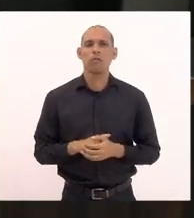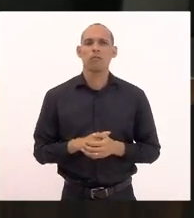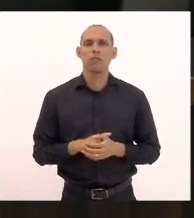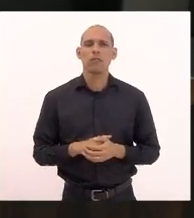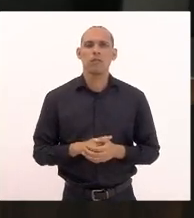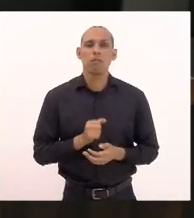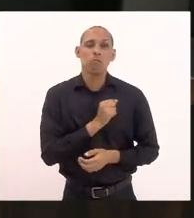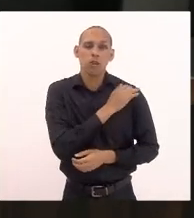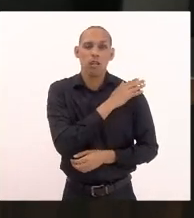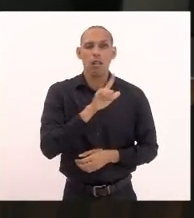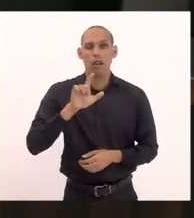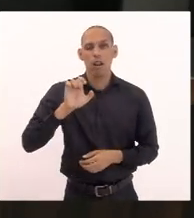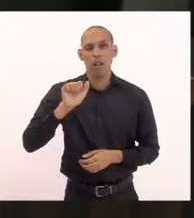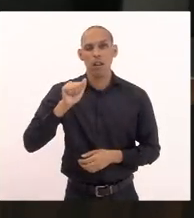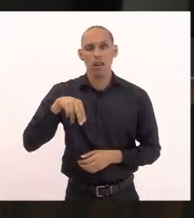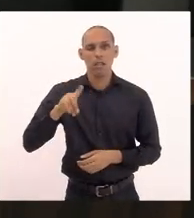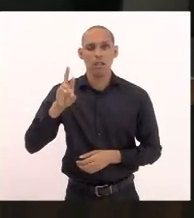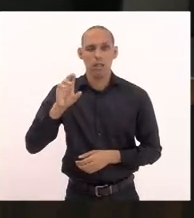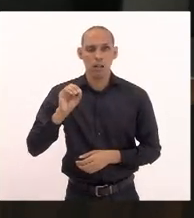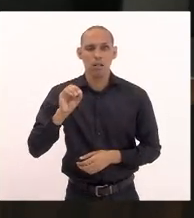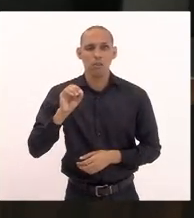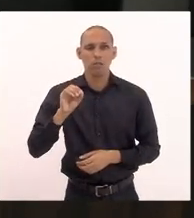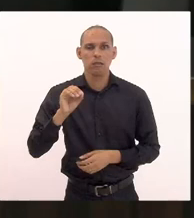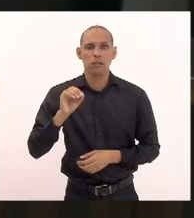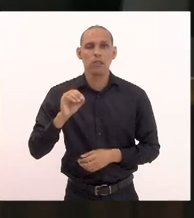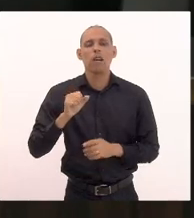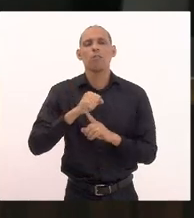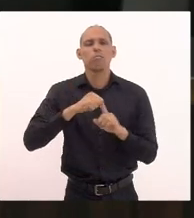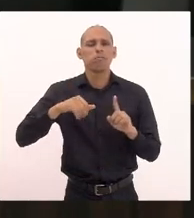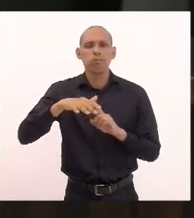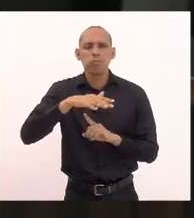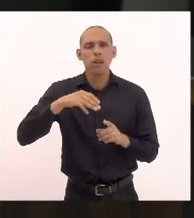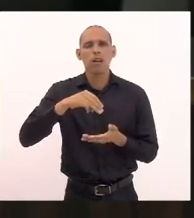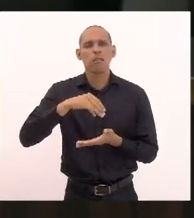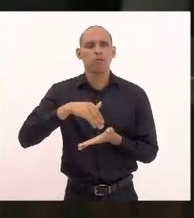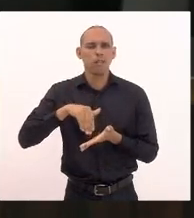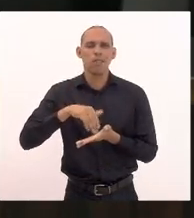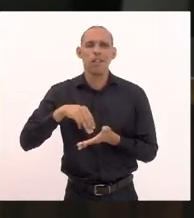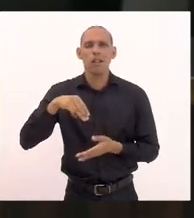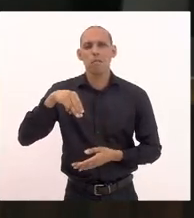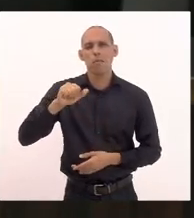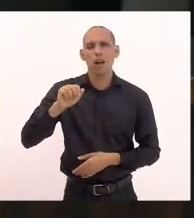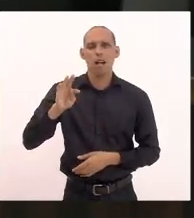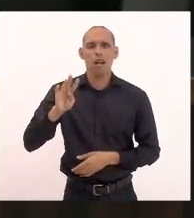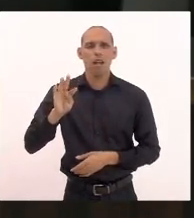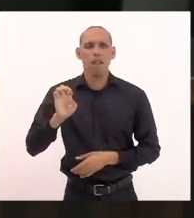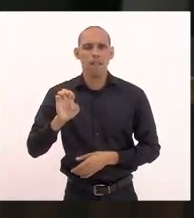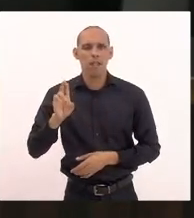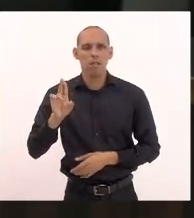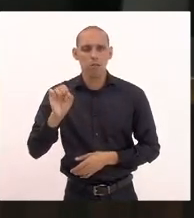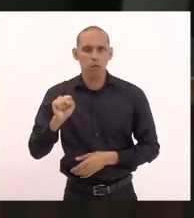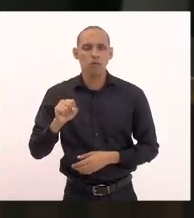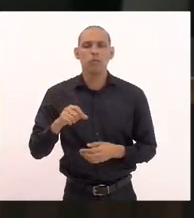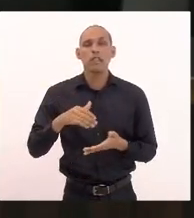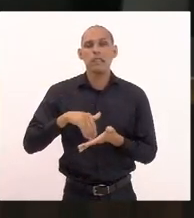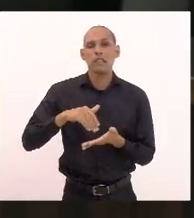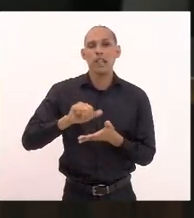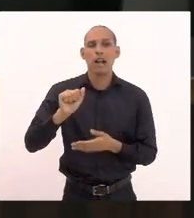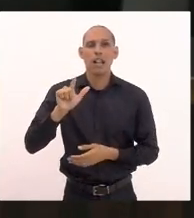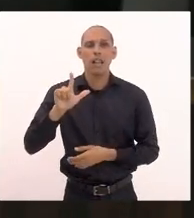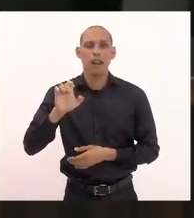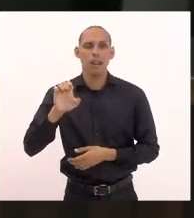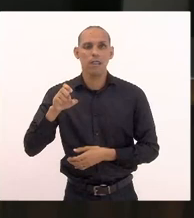Coronel Leandro, secretário de Assistência Social, Matheus, secretário Alexandre Vale, secretário